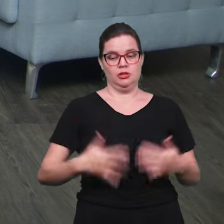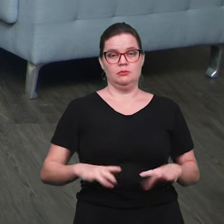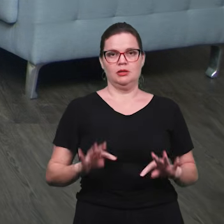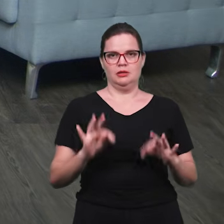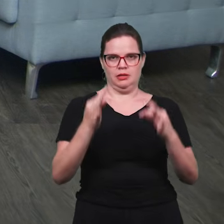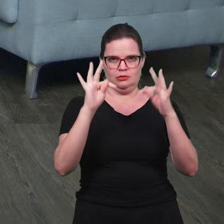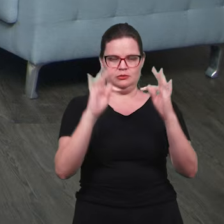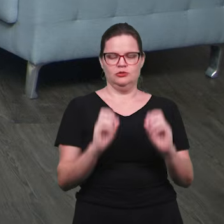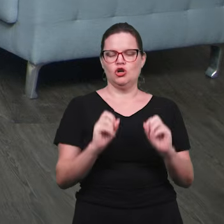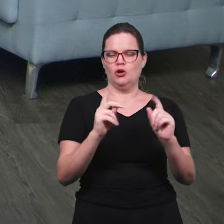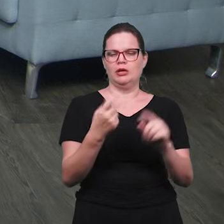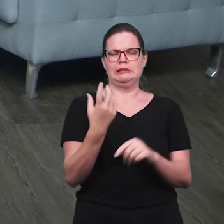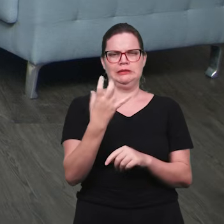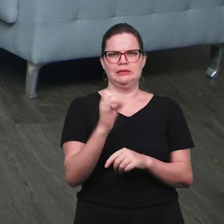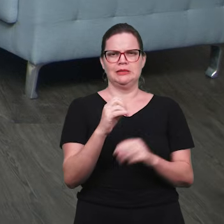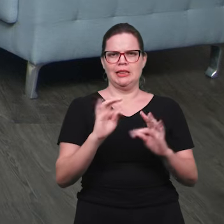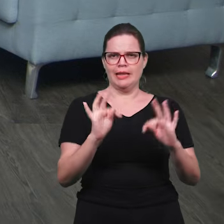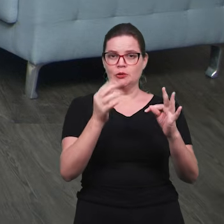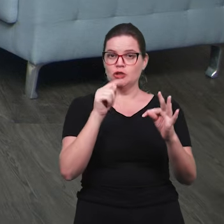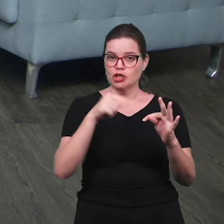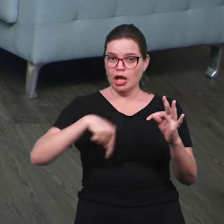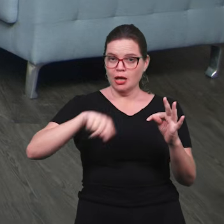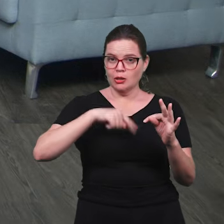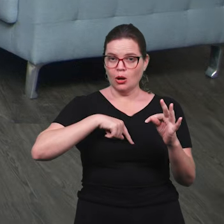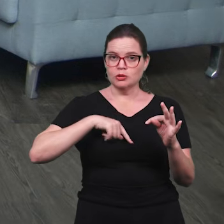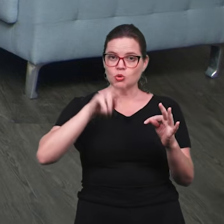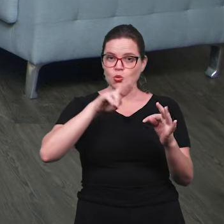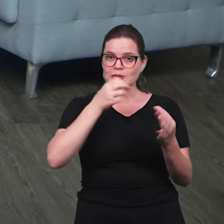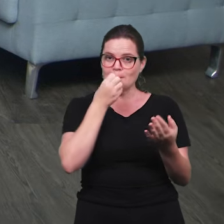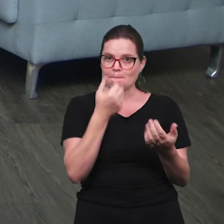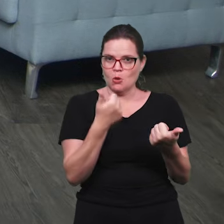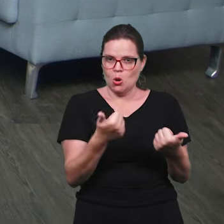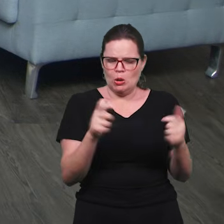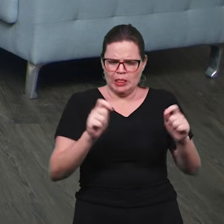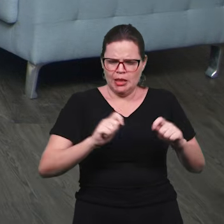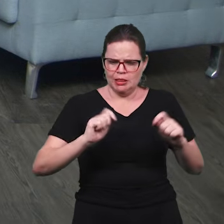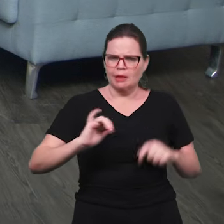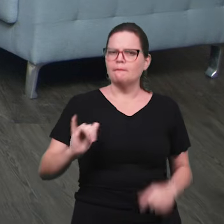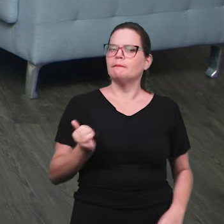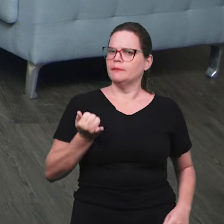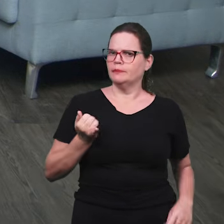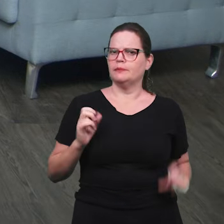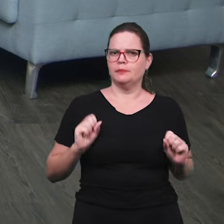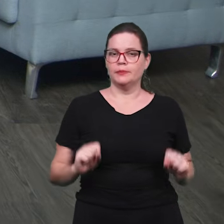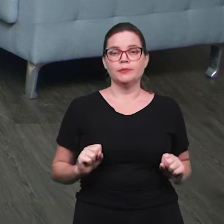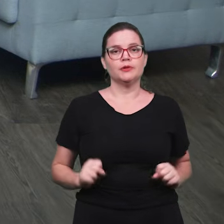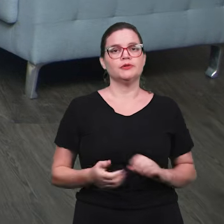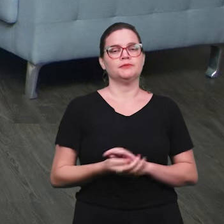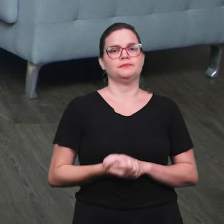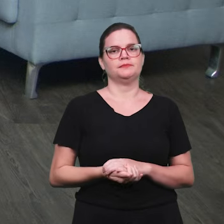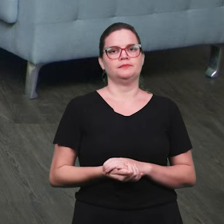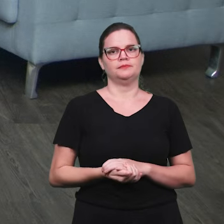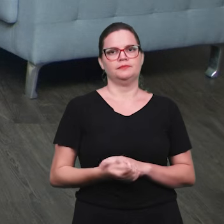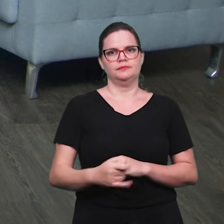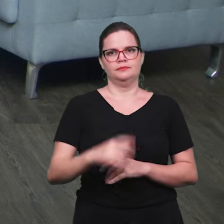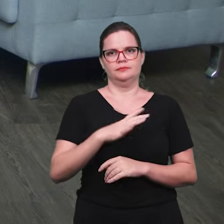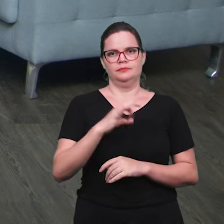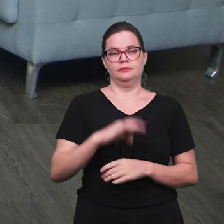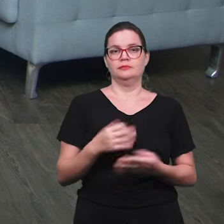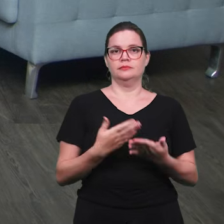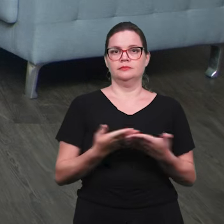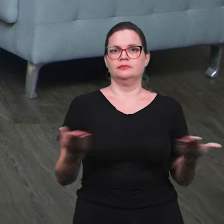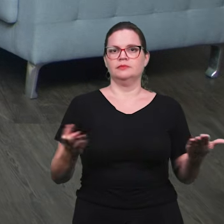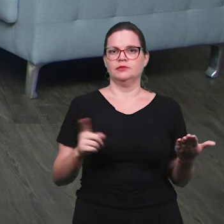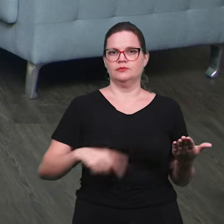bem, falando que ela, sendo bem usada, ela para nós aqui, é favorável, né? Sim. Então, certamente,